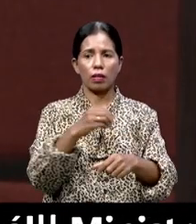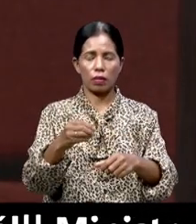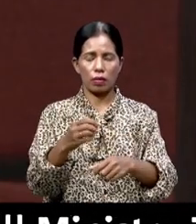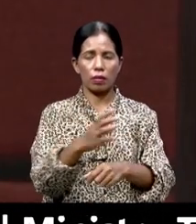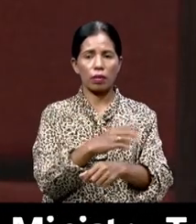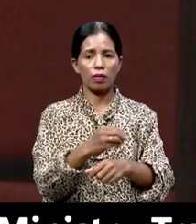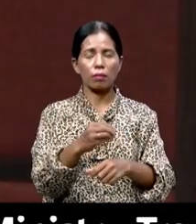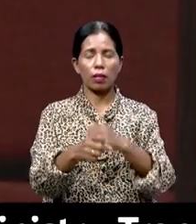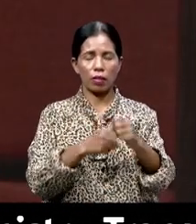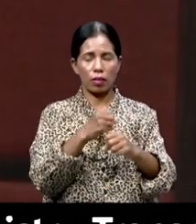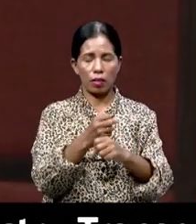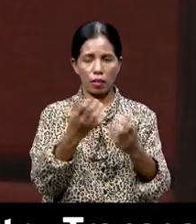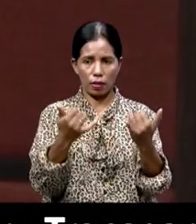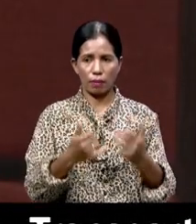anteriores.